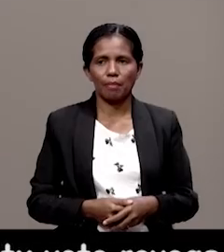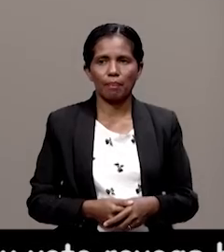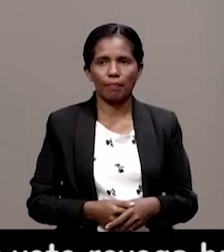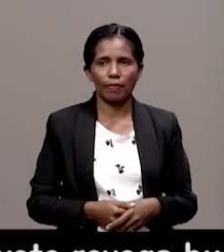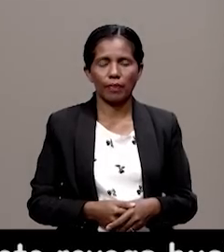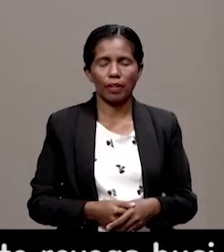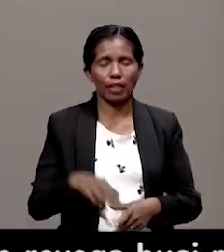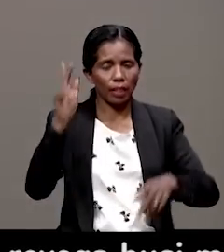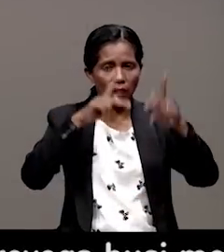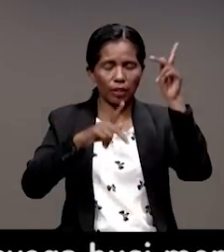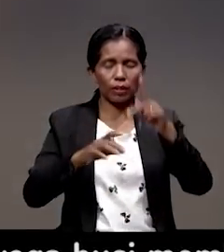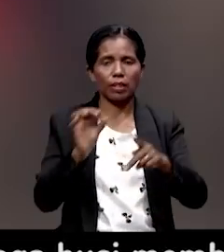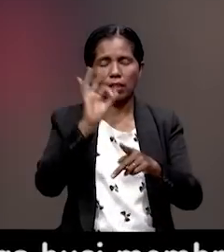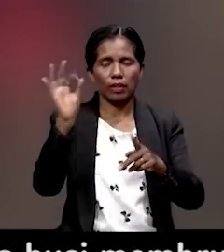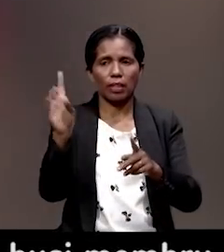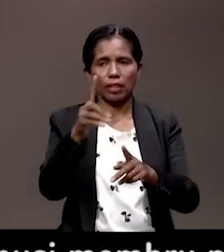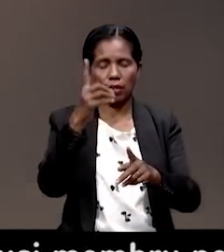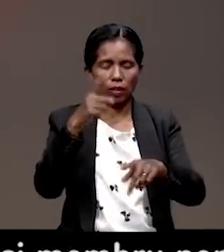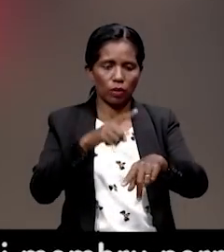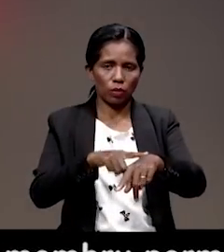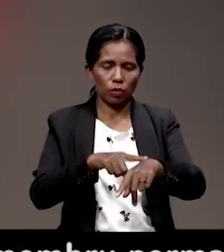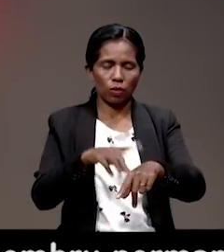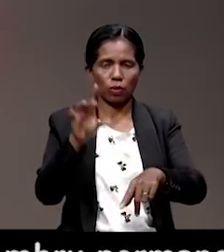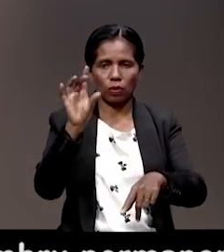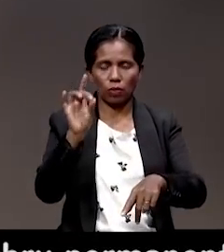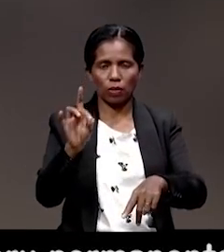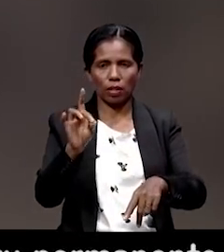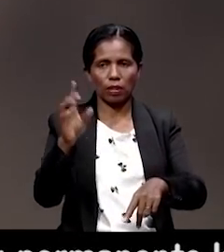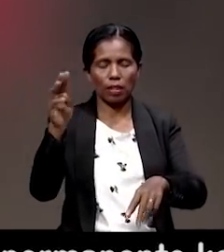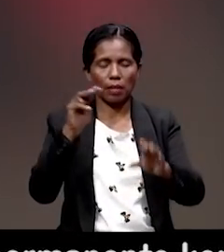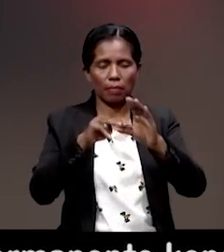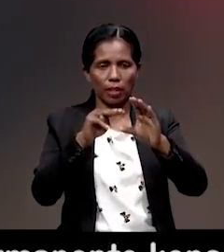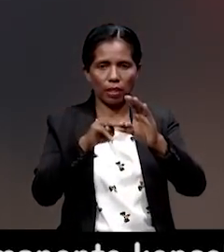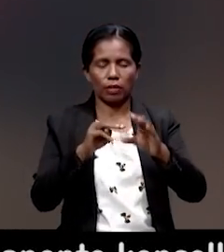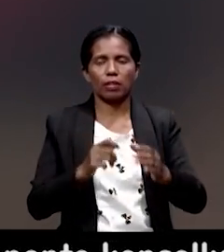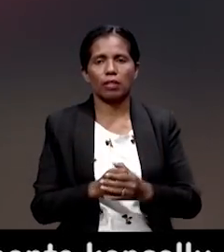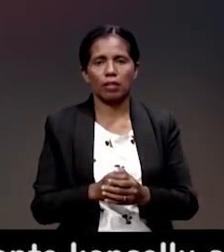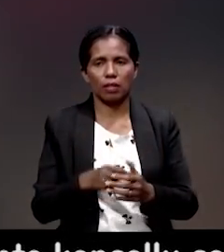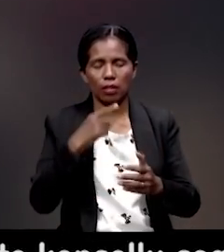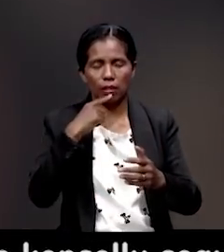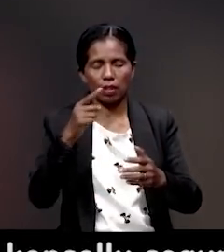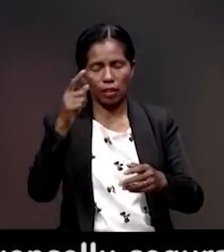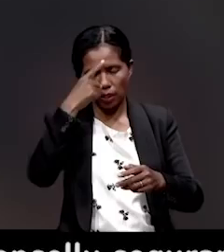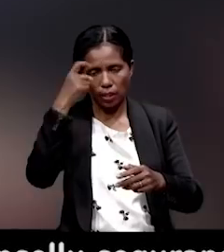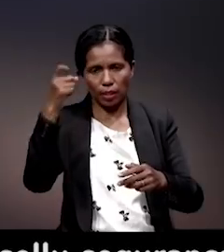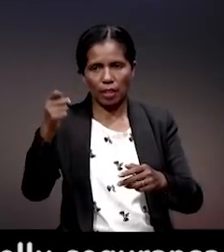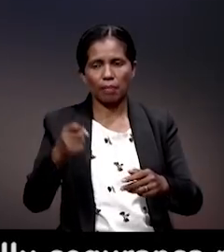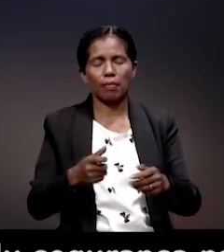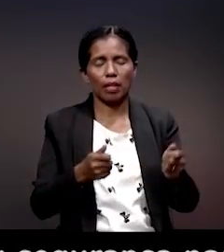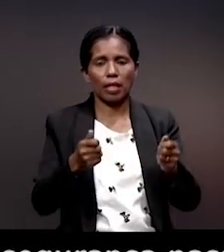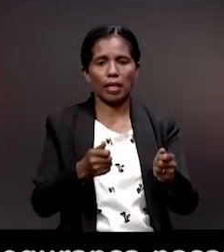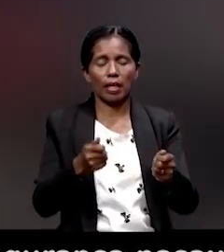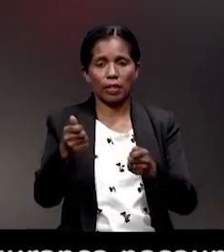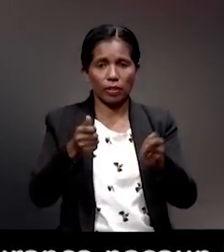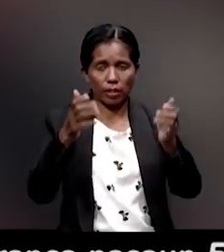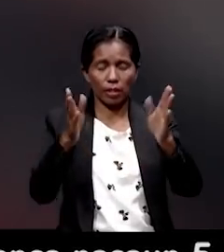Caso não aconteça, é sexta-feira, mais ou menos, estou com o Alu Liu e a área Mercado Lama. Acontecimento, né? Tamba motorista, microleta